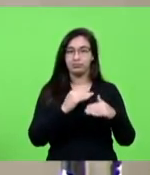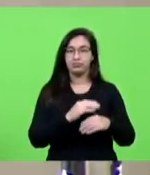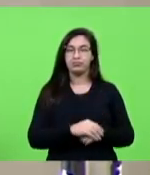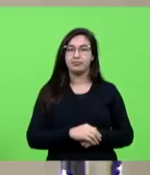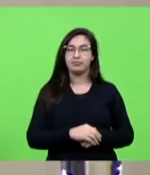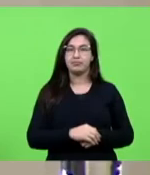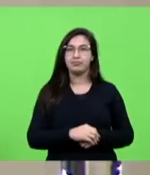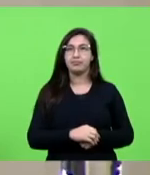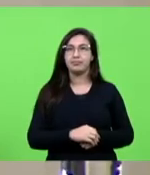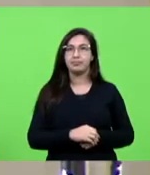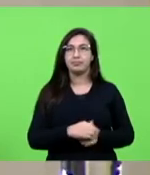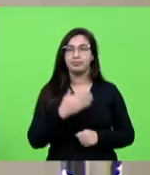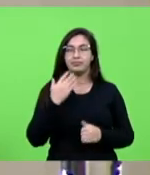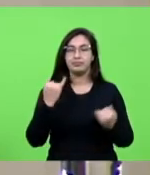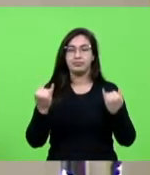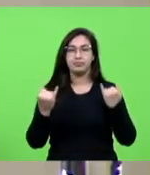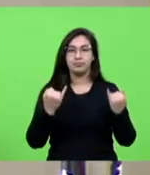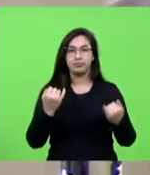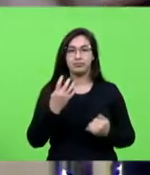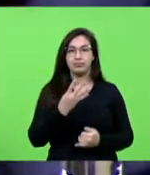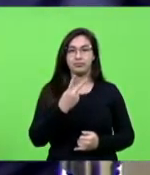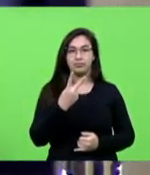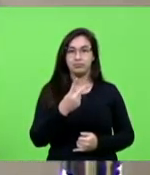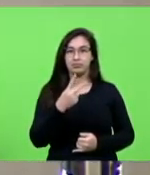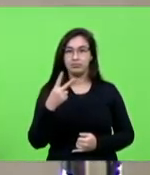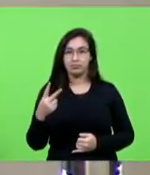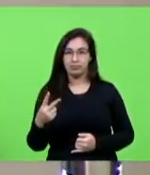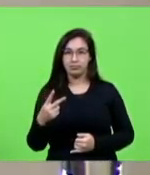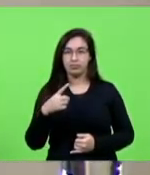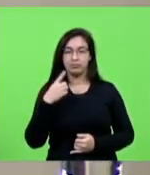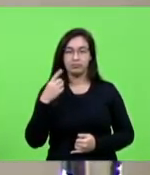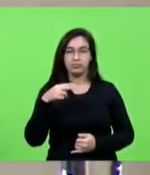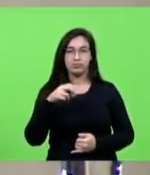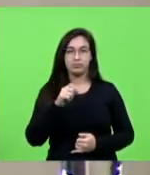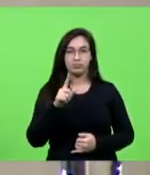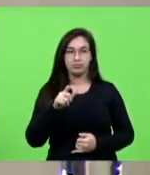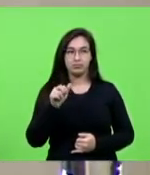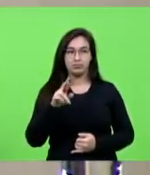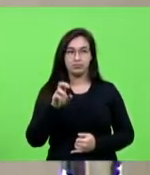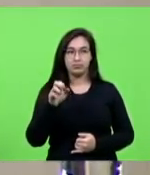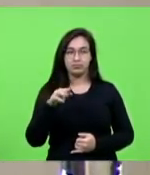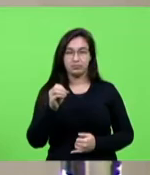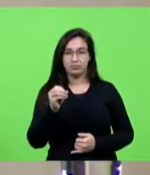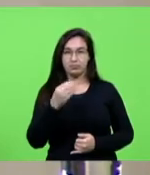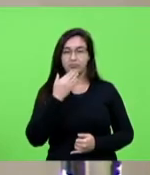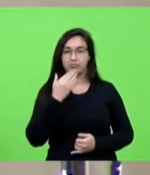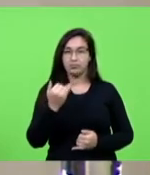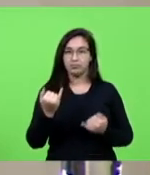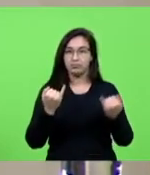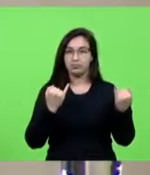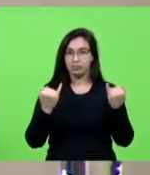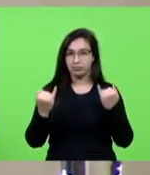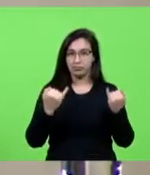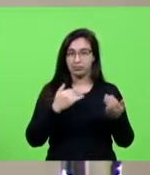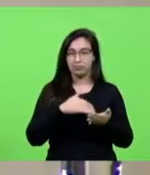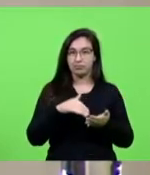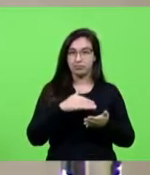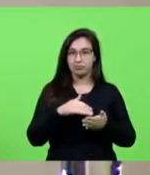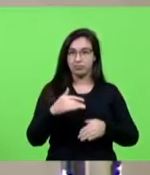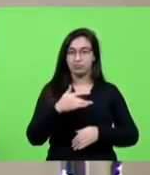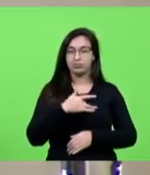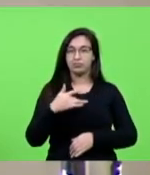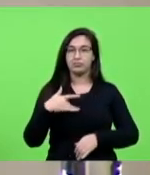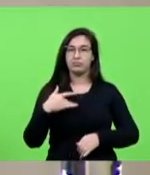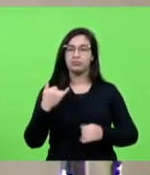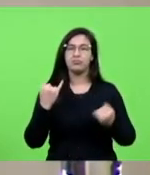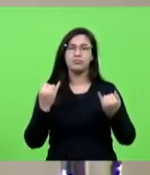unanimidade. Pedido de informação 422, autor deputado Nazareno Martins, solicitando ao secretário de Estado da Saúde informações acerca do